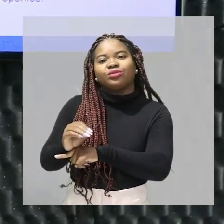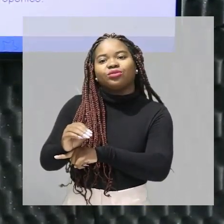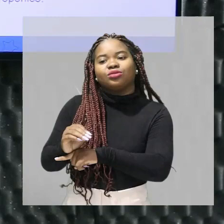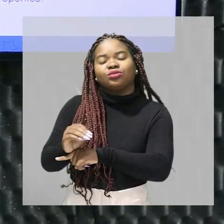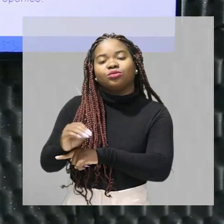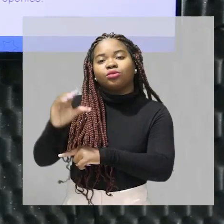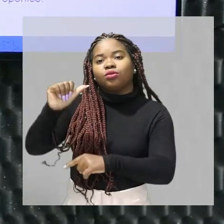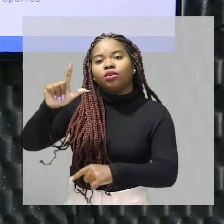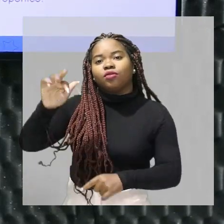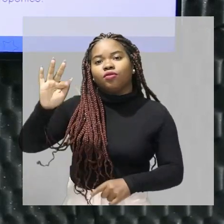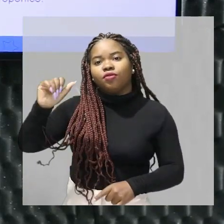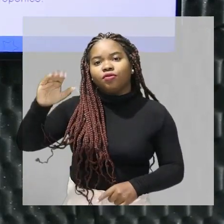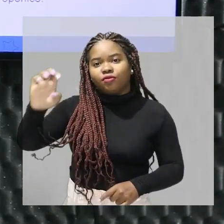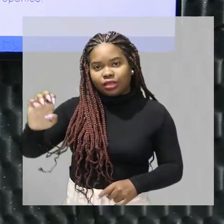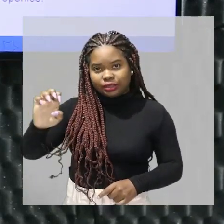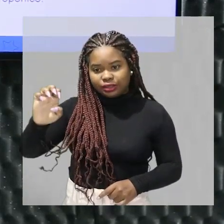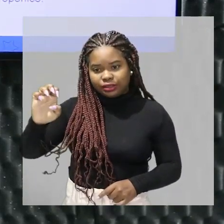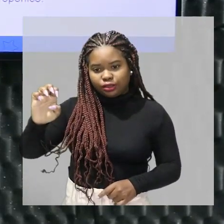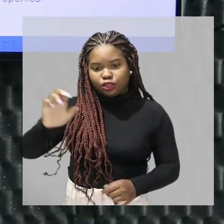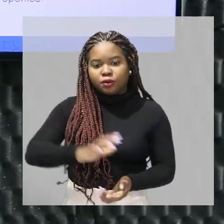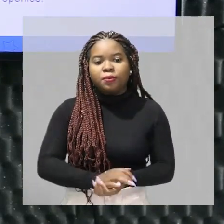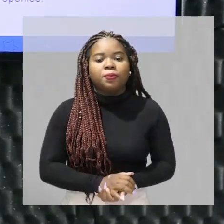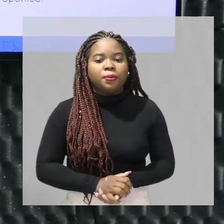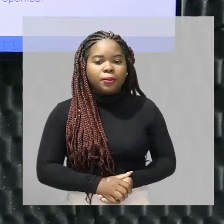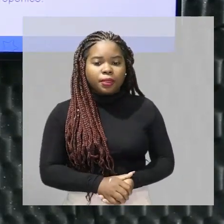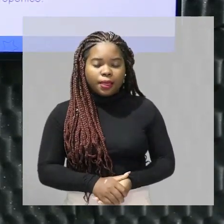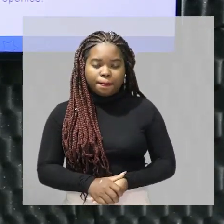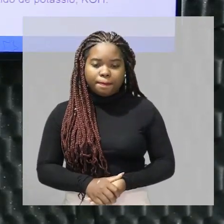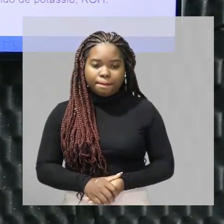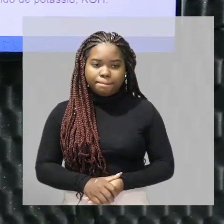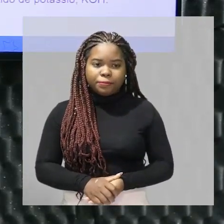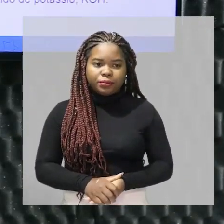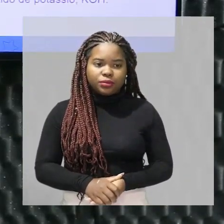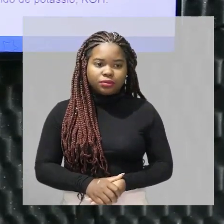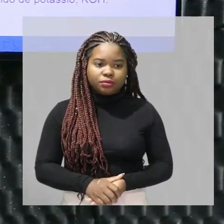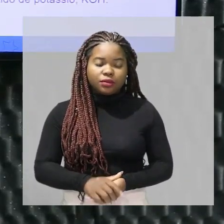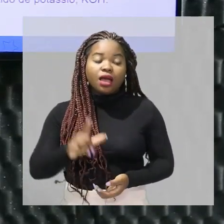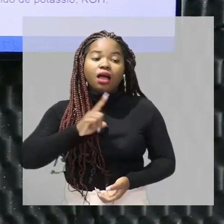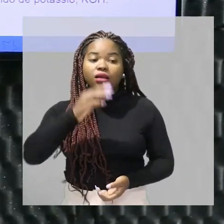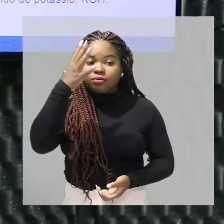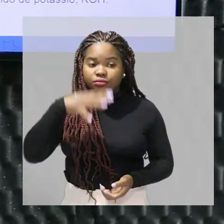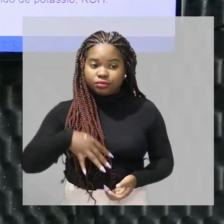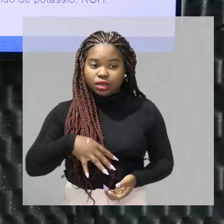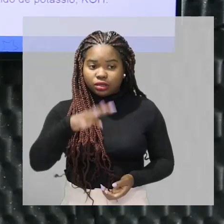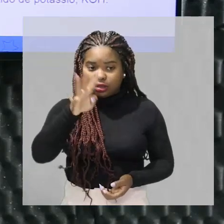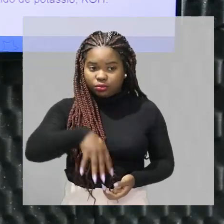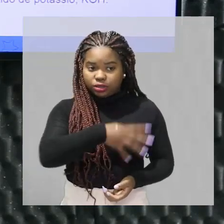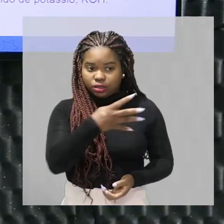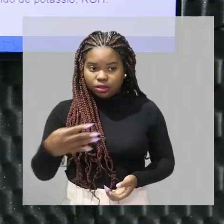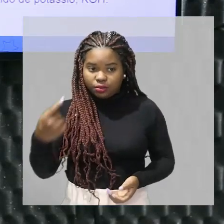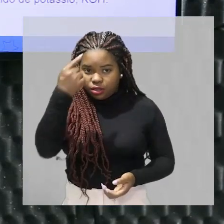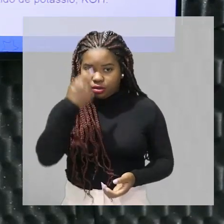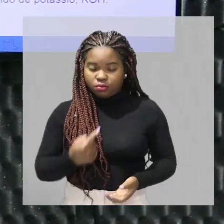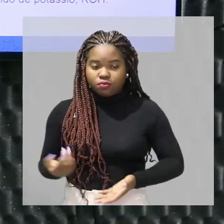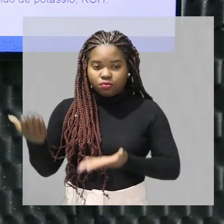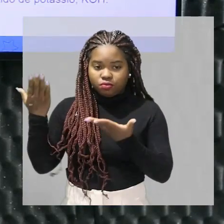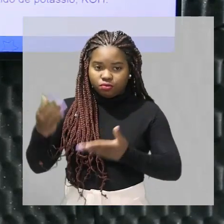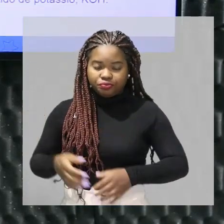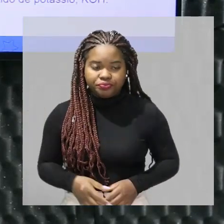solução preparada por um produto de cultivo hidropônico, certo? Então, nós temos aqui a tabela,